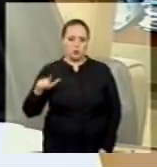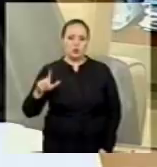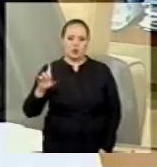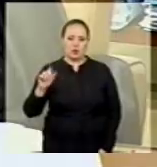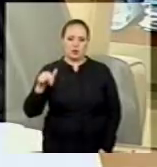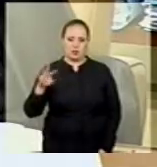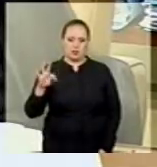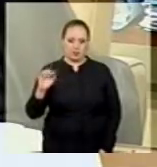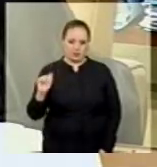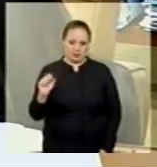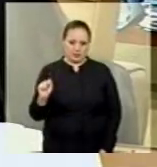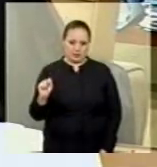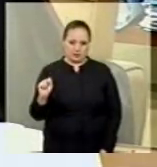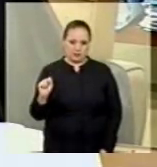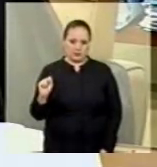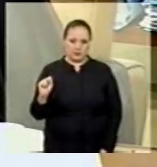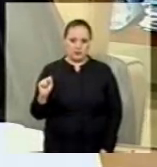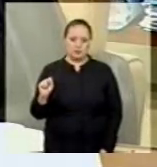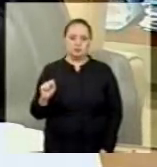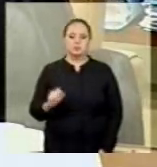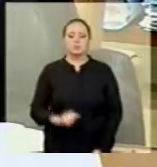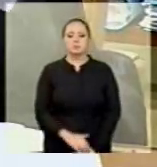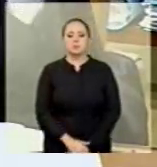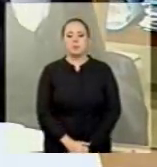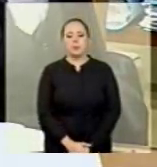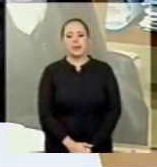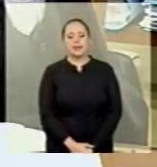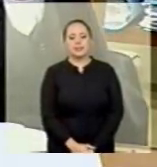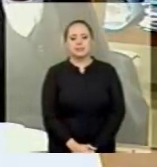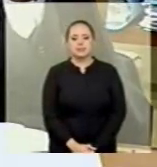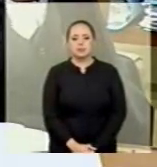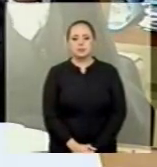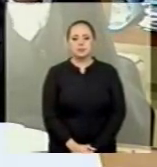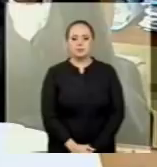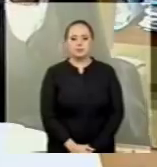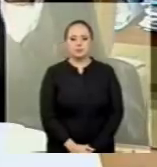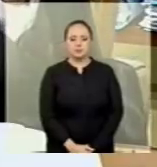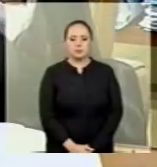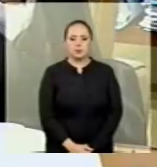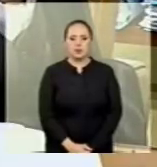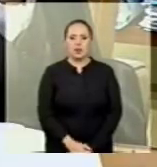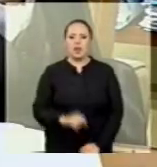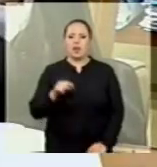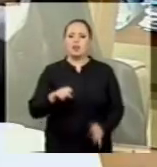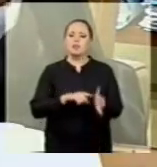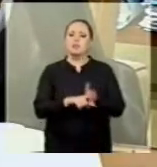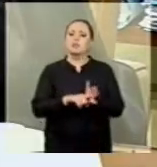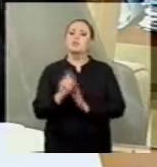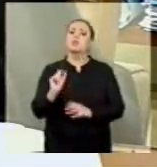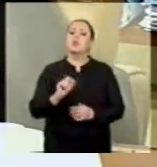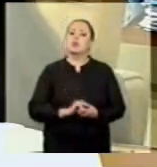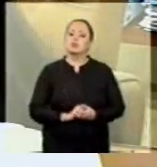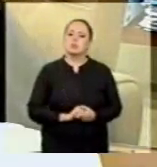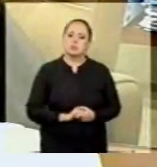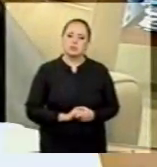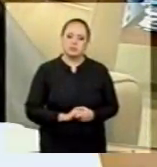Dantas, ministro Ribeiro Dantas. O que se investigava ali? Saber